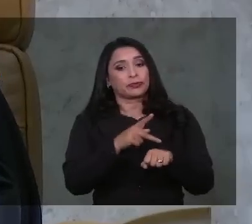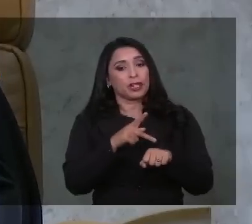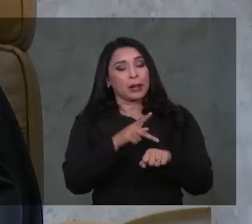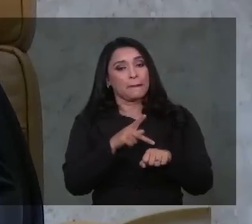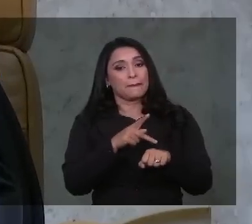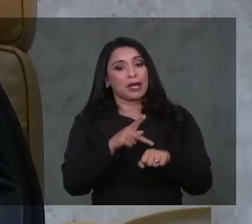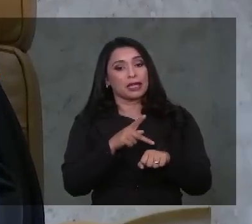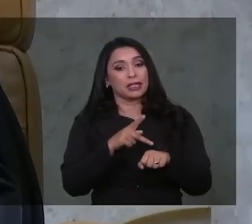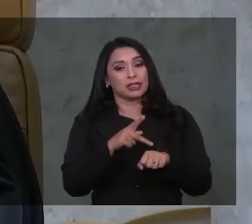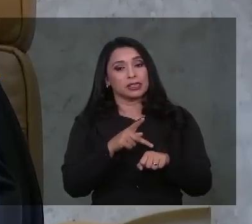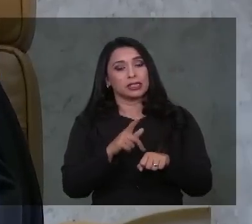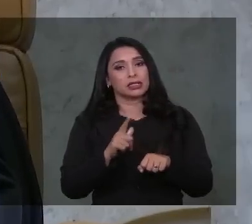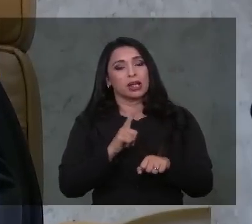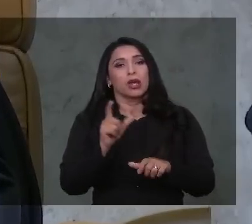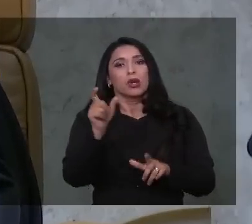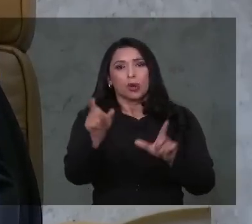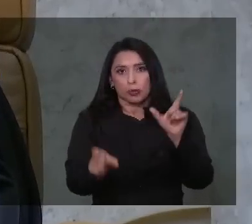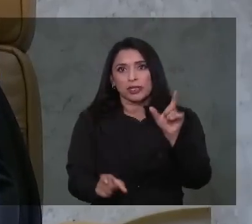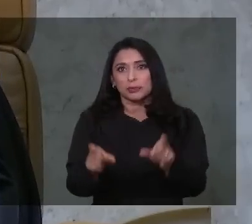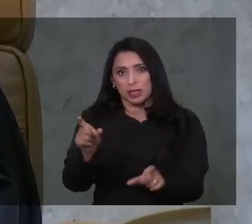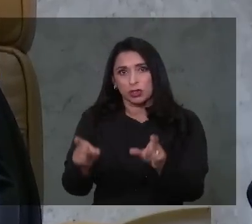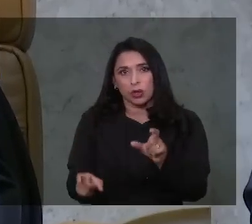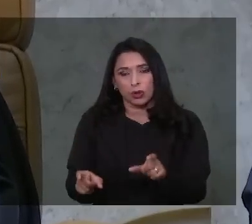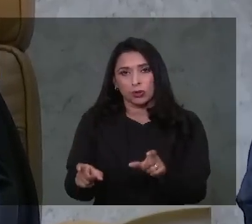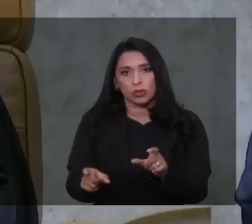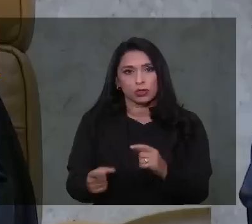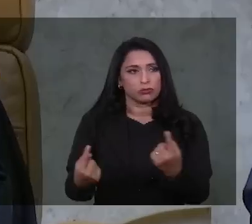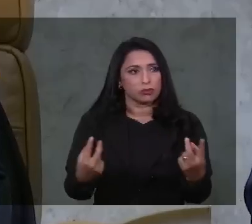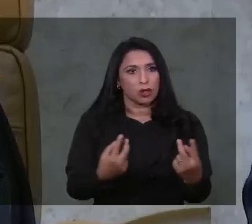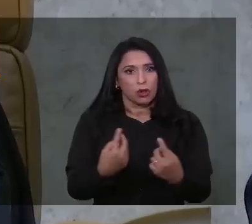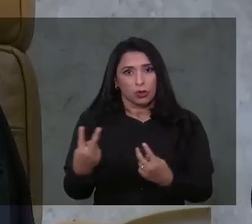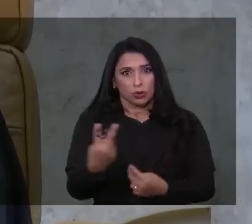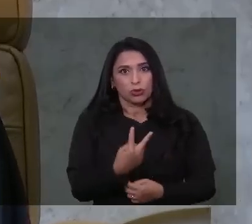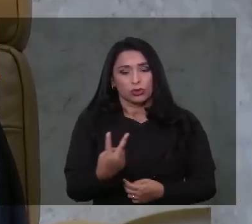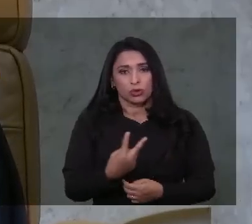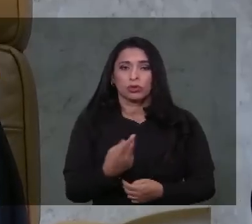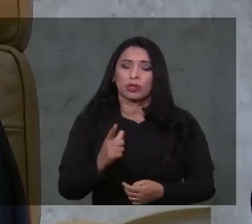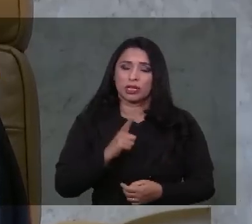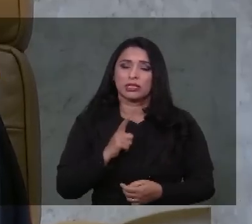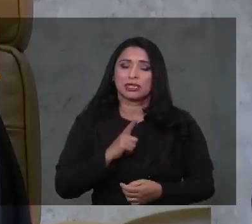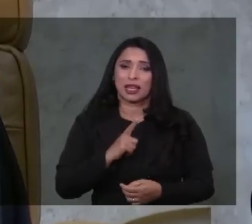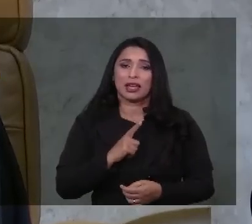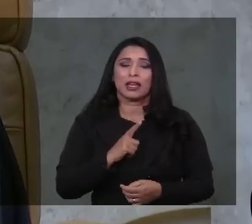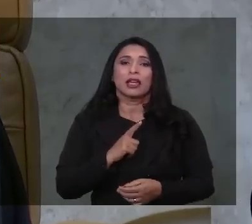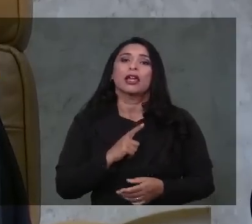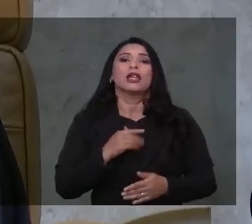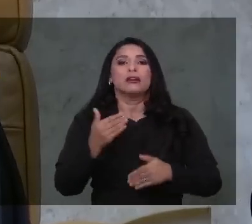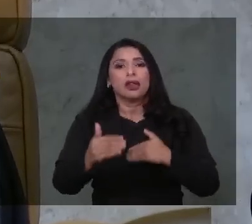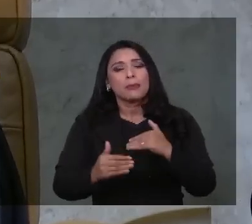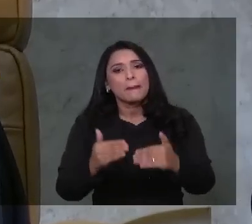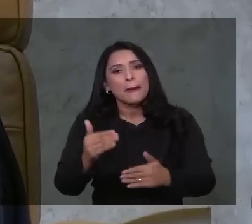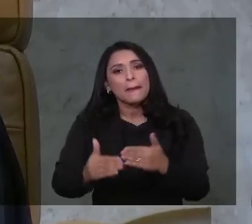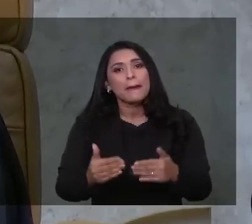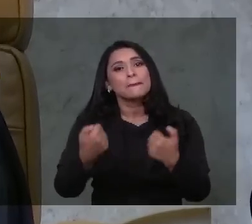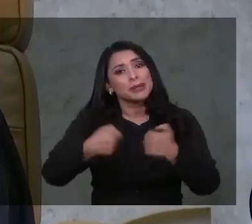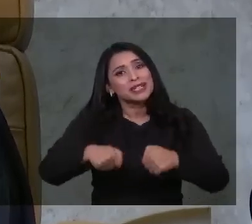Os países, como as pessoas, passam pelo que têm que passar para amadurecerem e evoluírem.